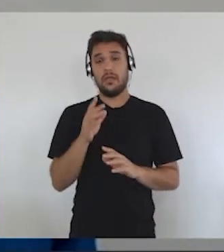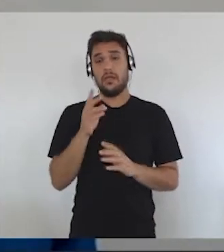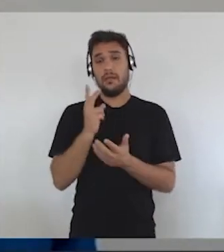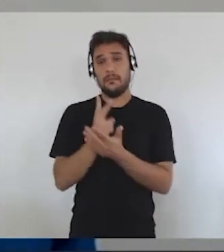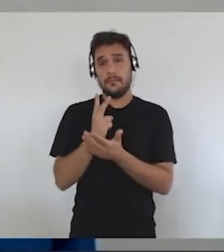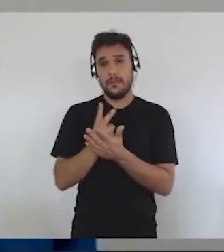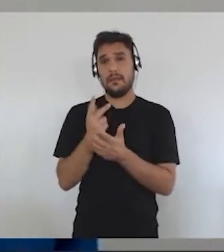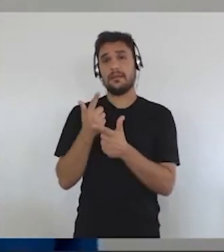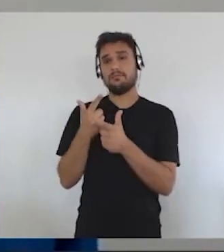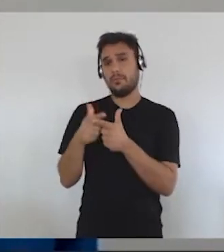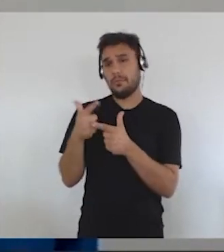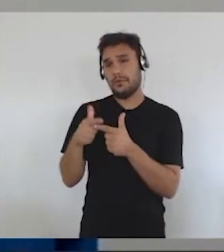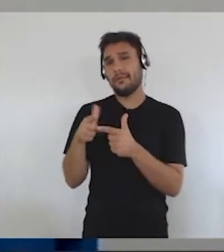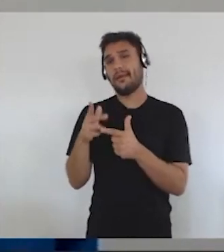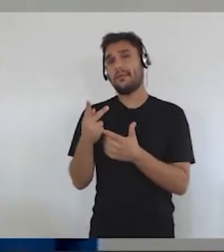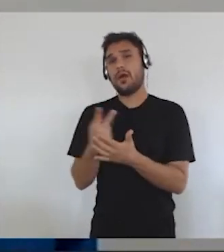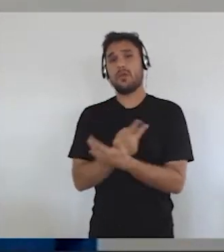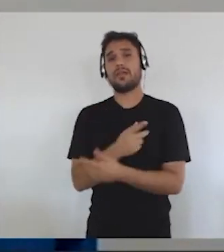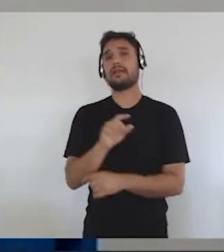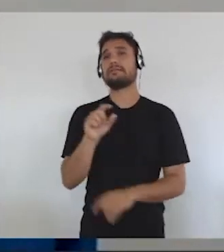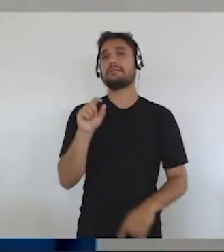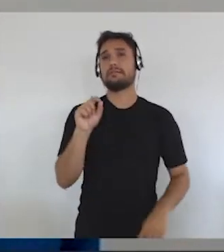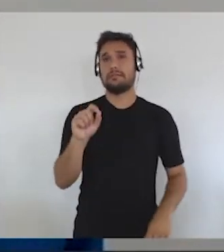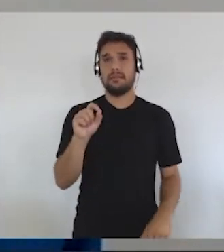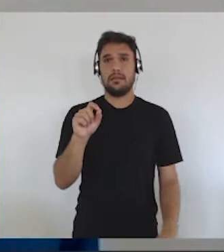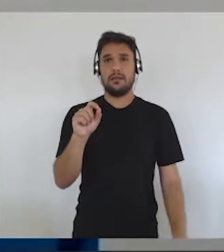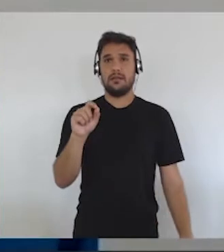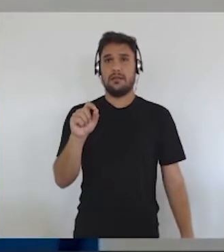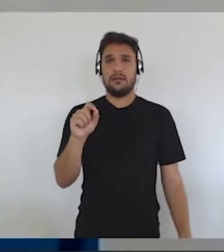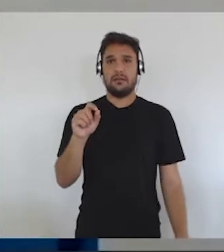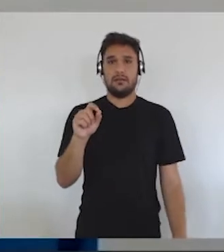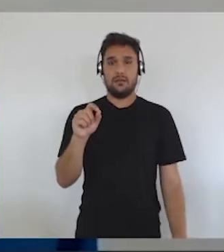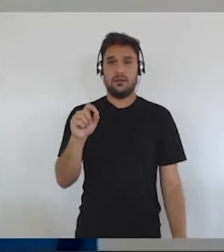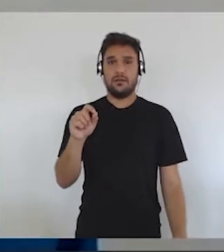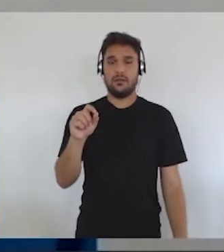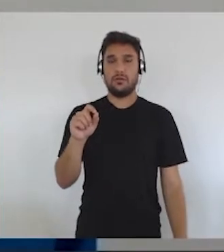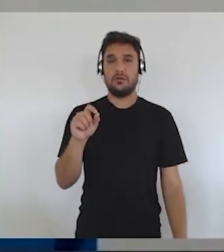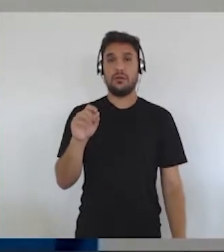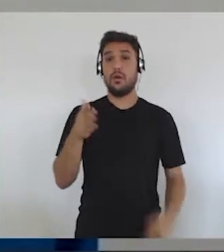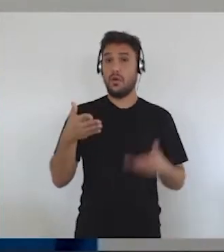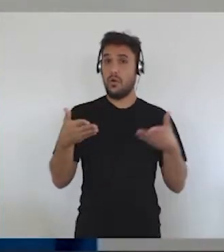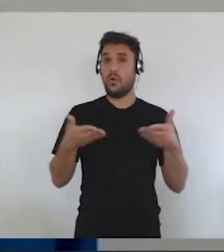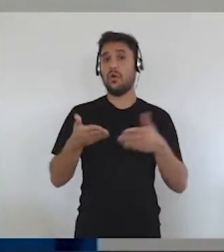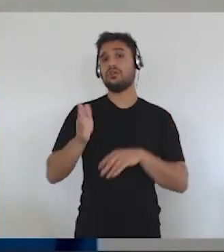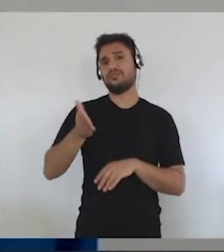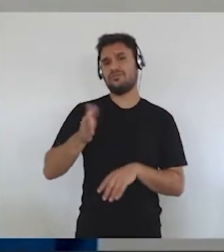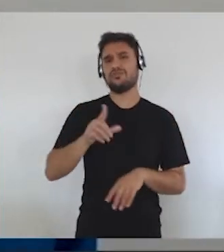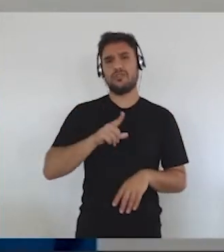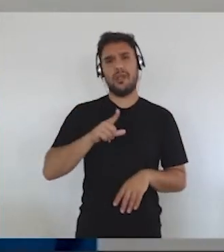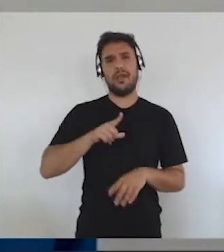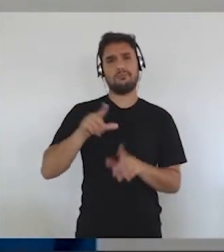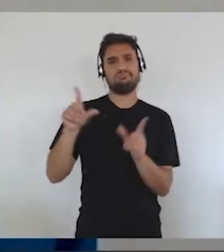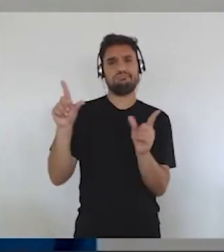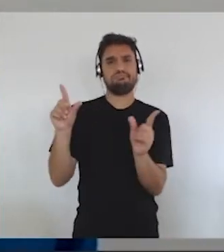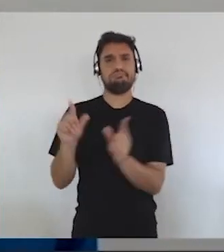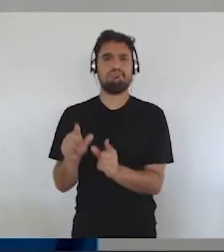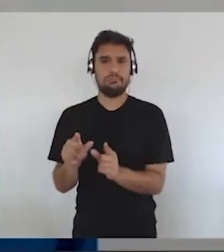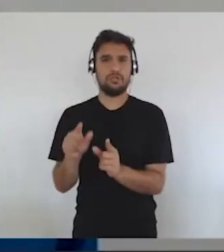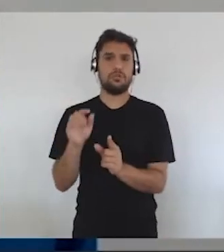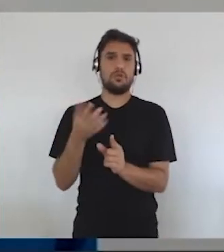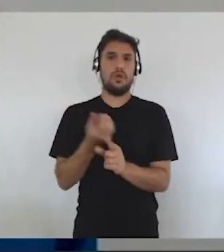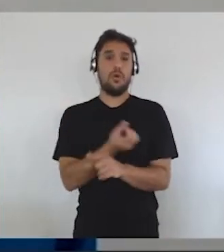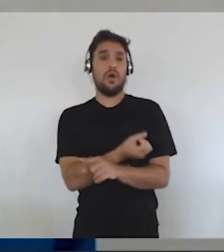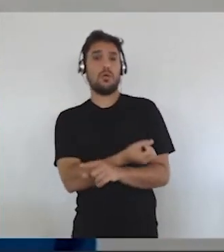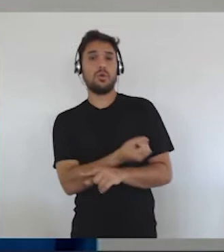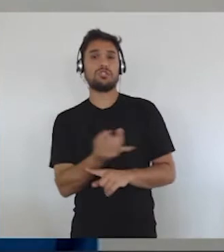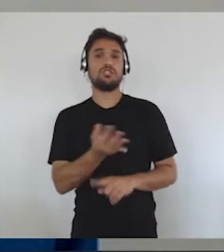coloca se nós pensarmos, muito embora isso hoje em dia tenha uma diminuição muito grande de